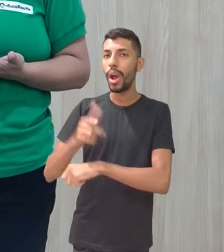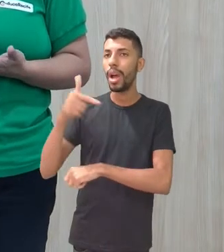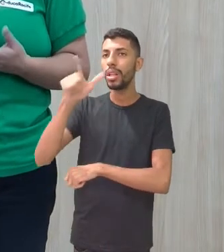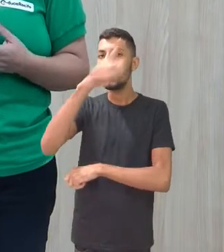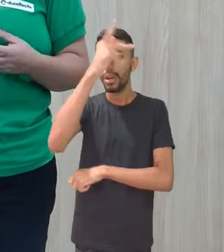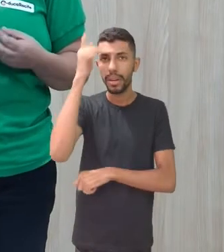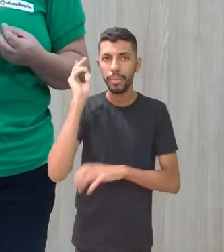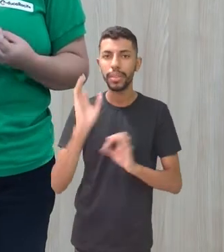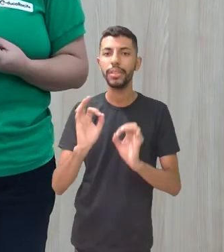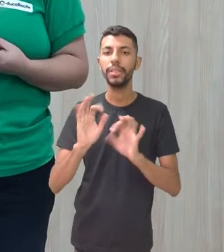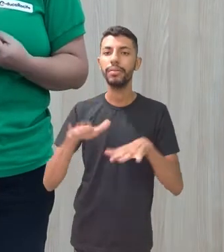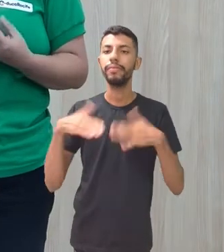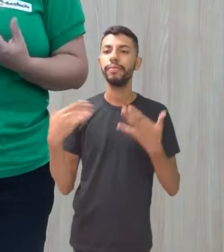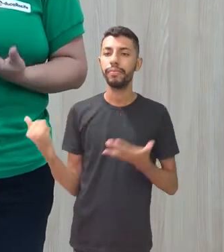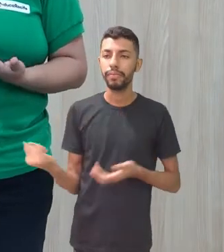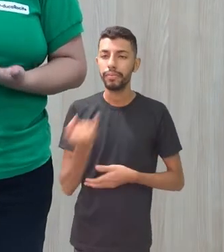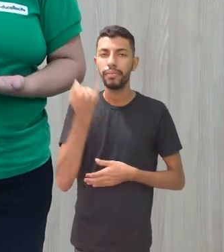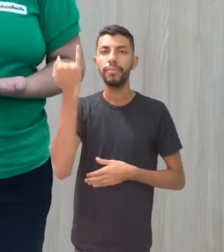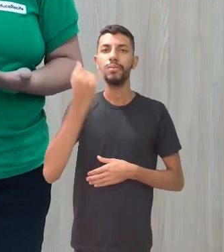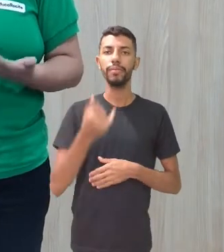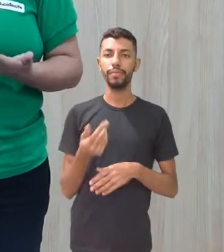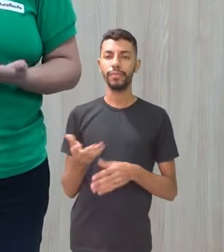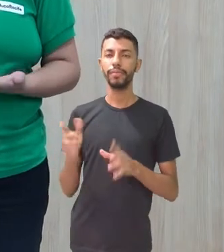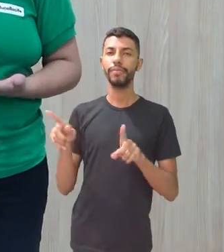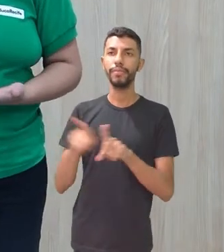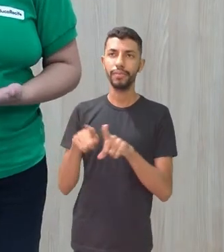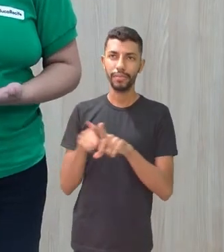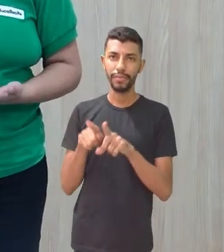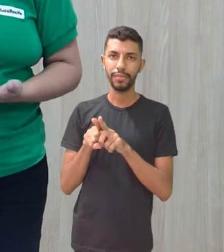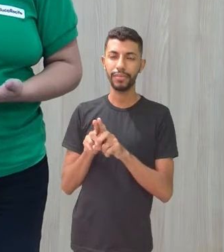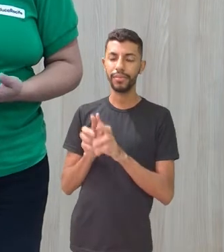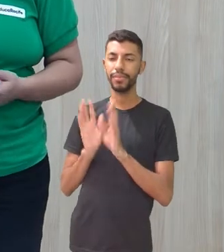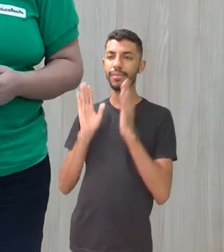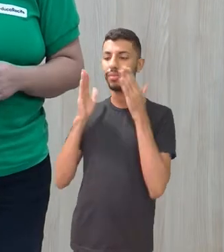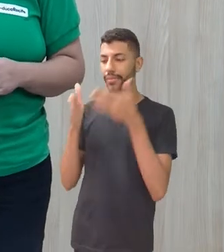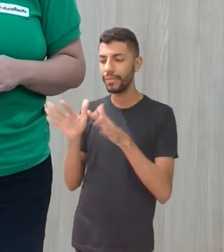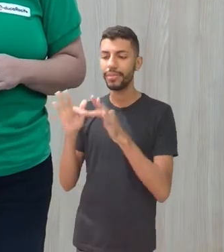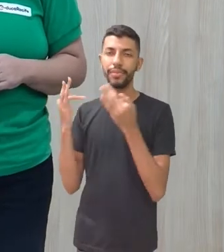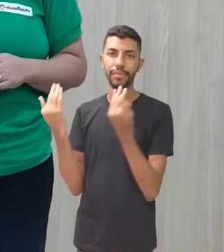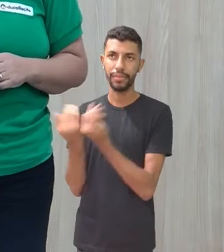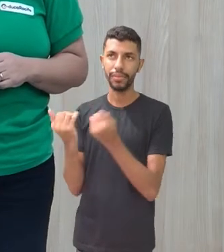pessoas. Então, é importante esse olhar também para a família.